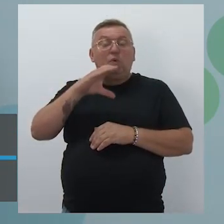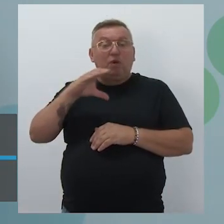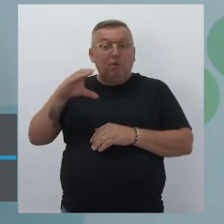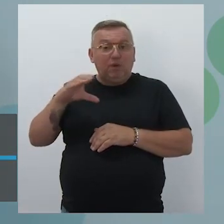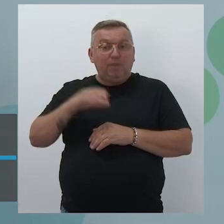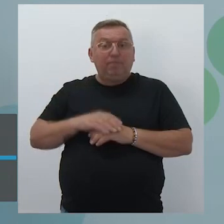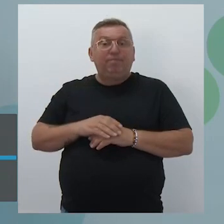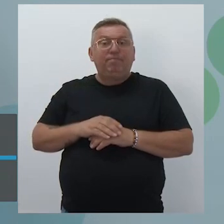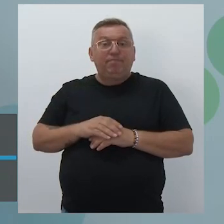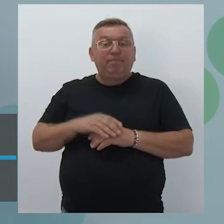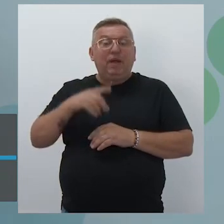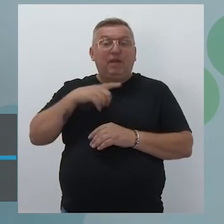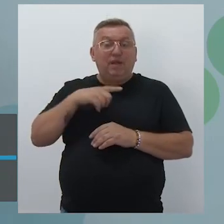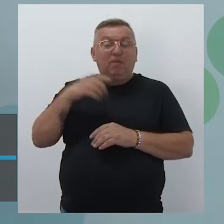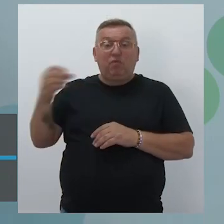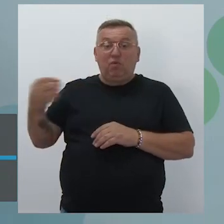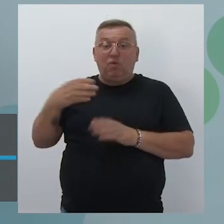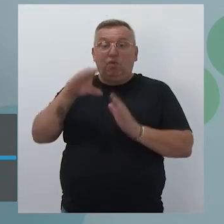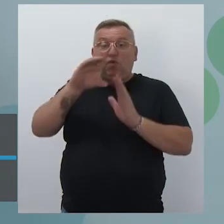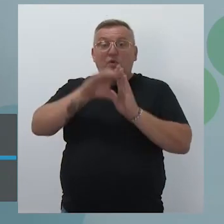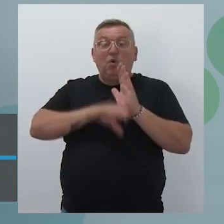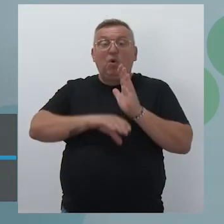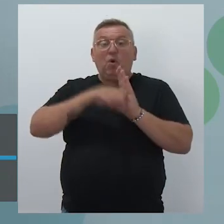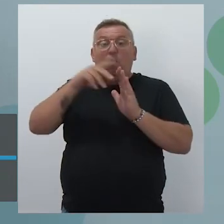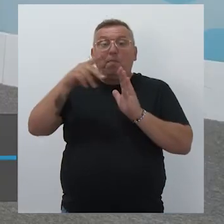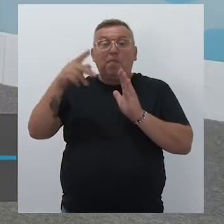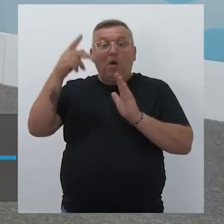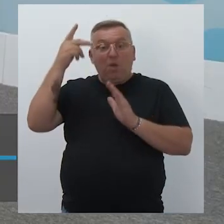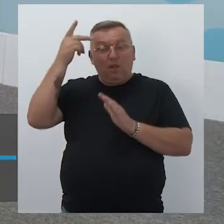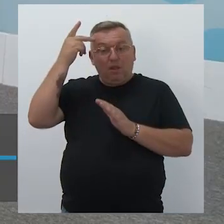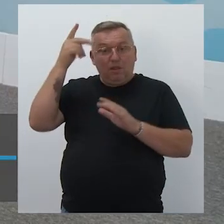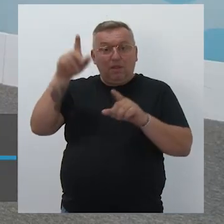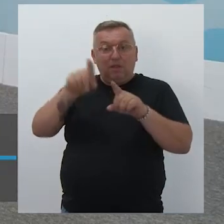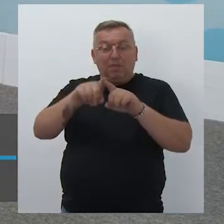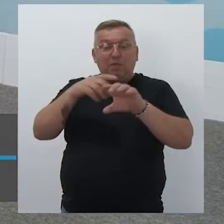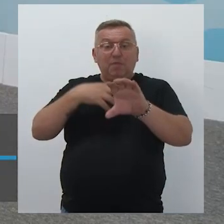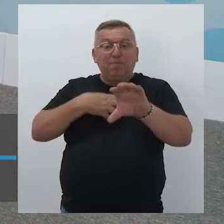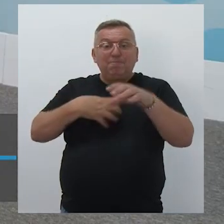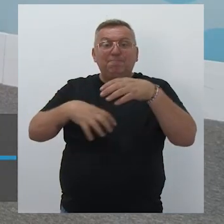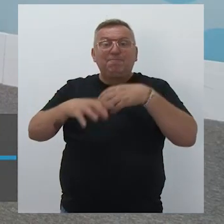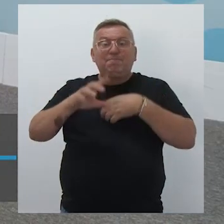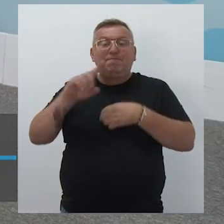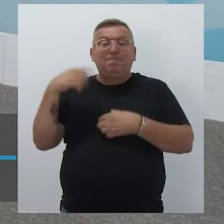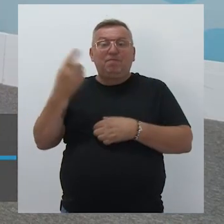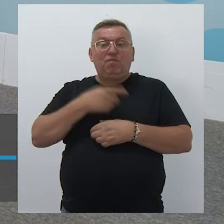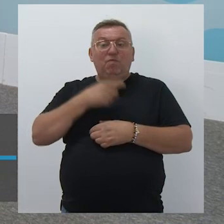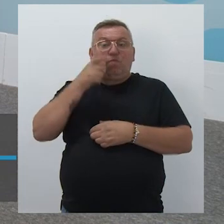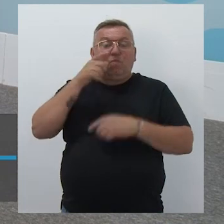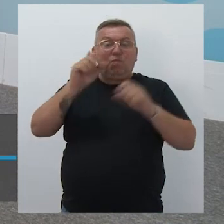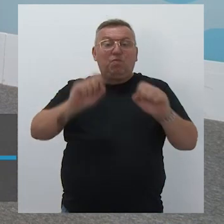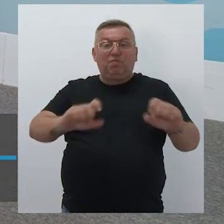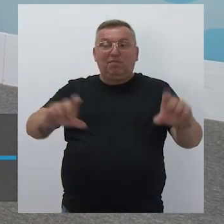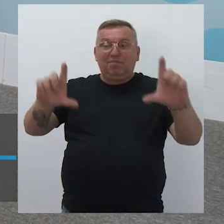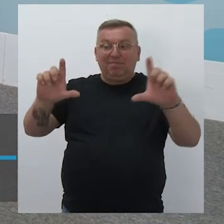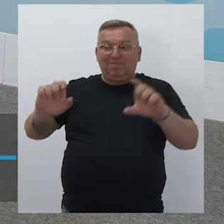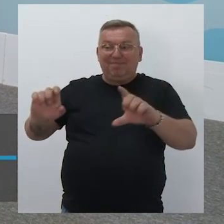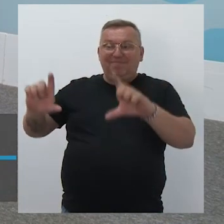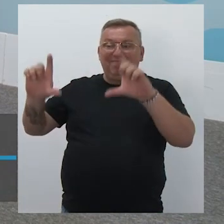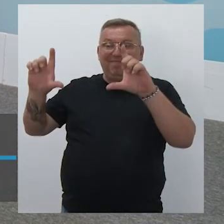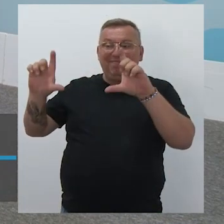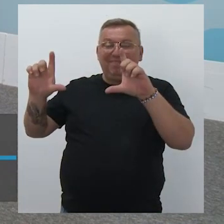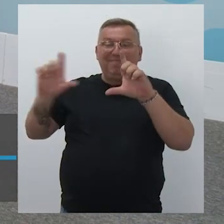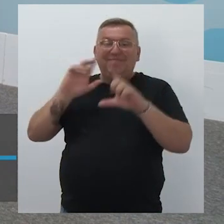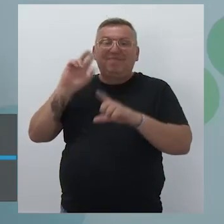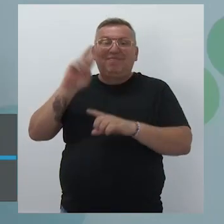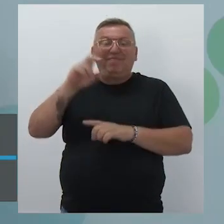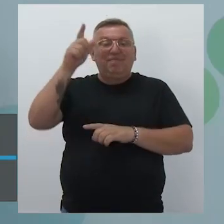currículo paulista. E, enfim, e a empatia, a partir daquilo que a gente viu nas imagens, não é? É, enxergar